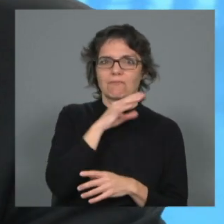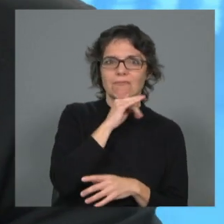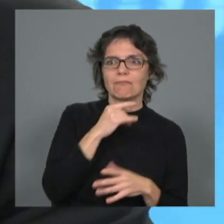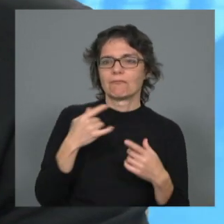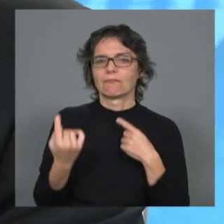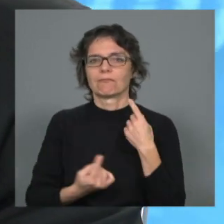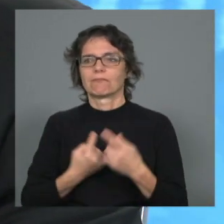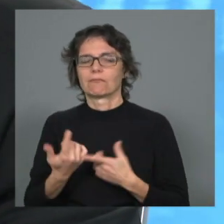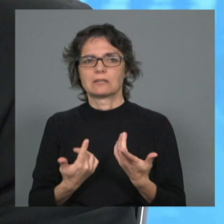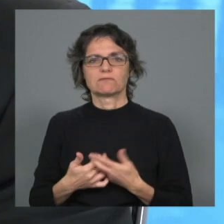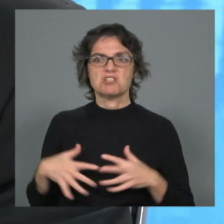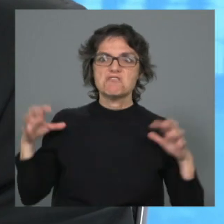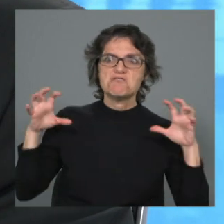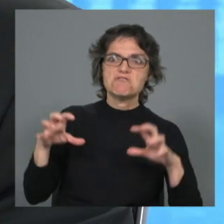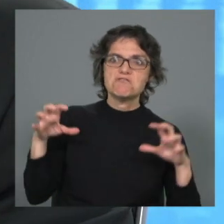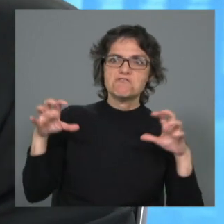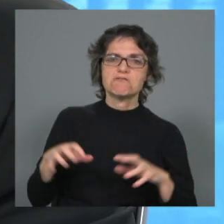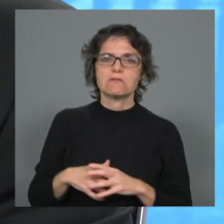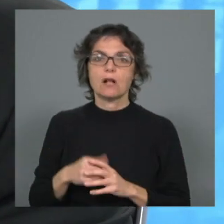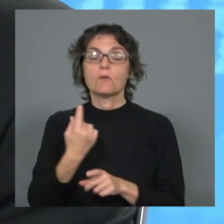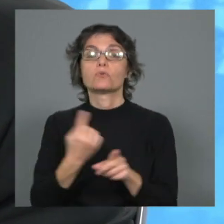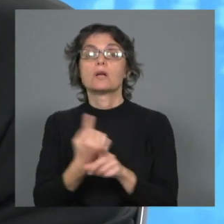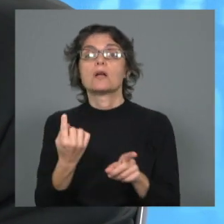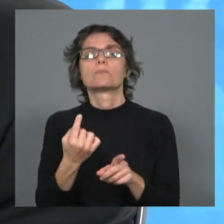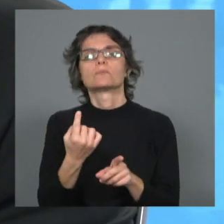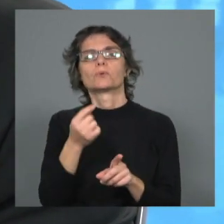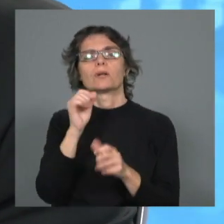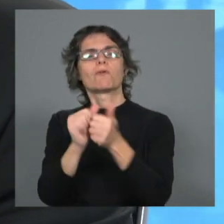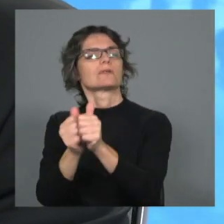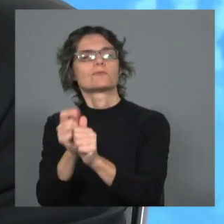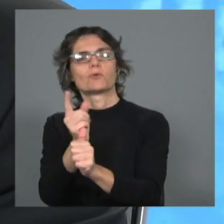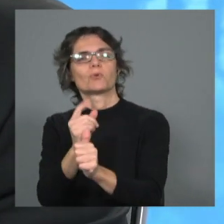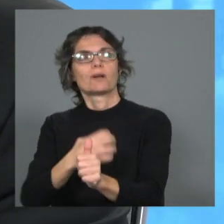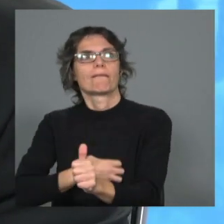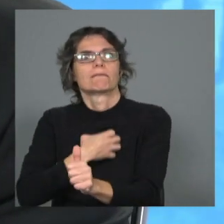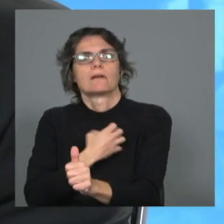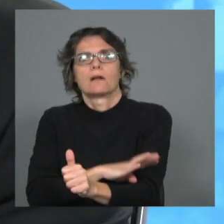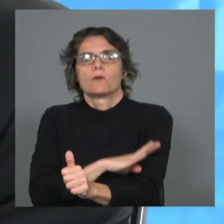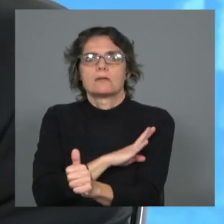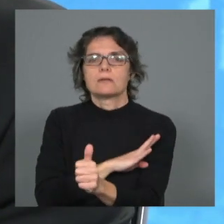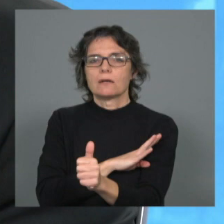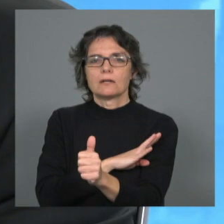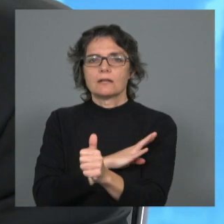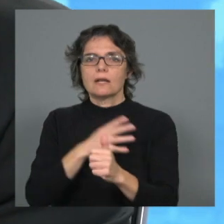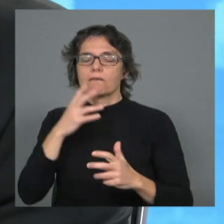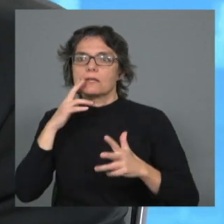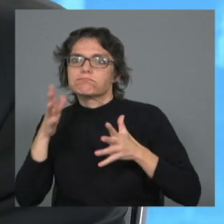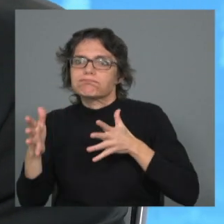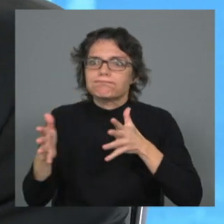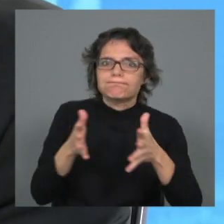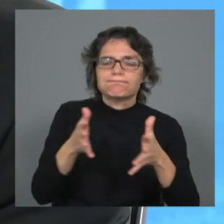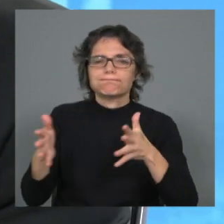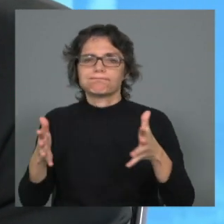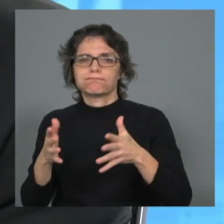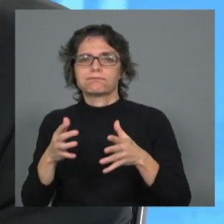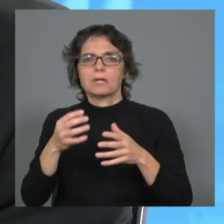desporto é muito emoção, não é? E as pessoas vivem este momento desportivo muitas vezes com emoção e pouca